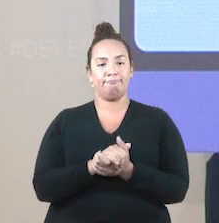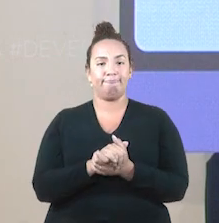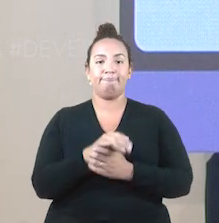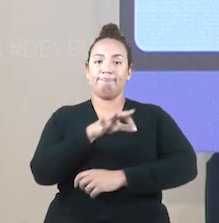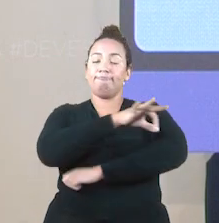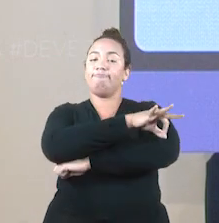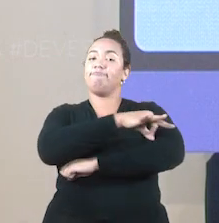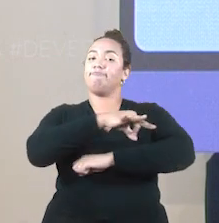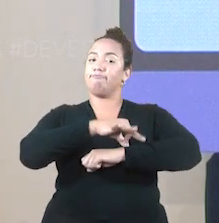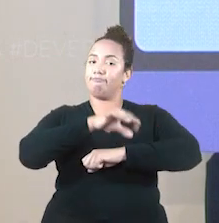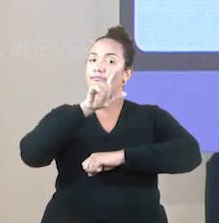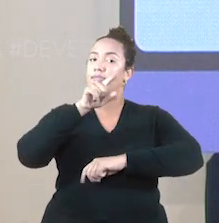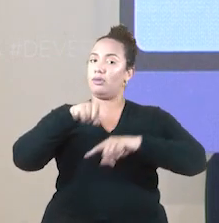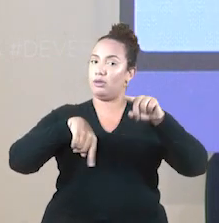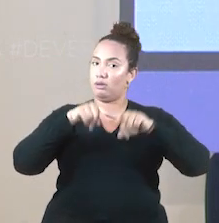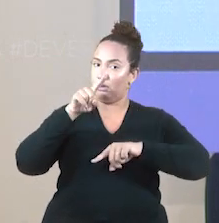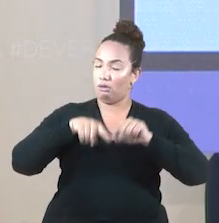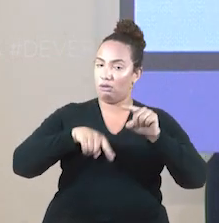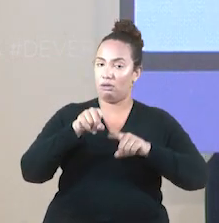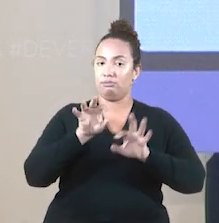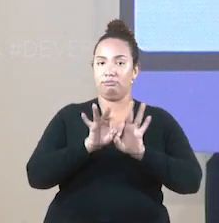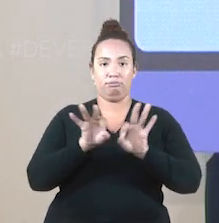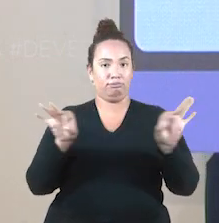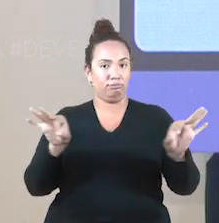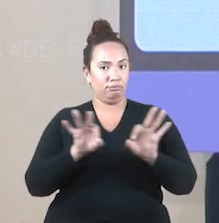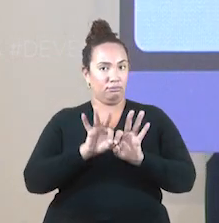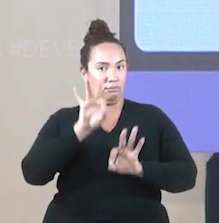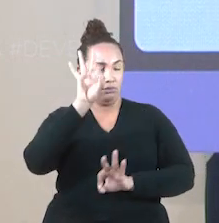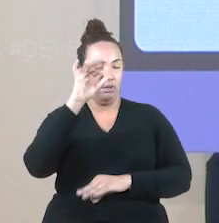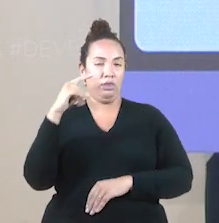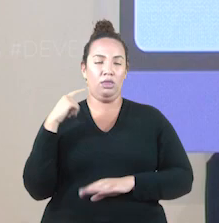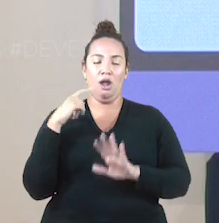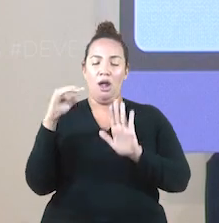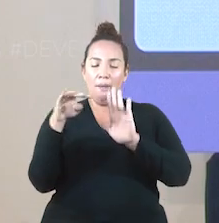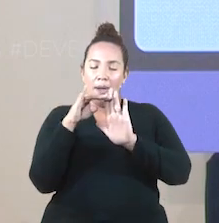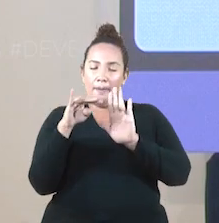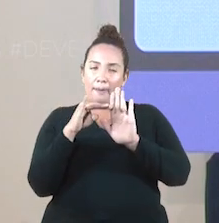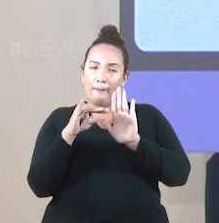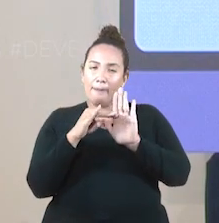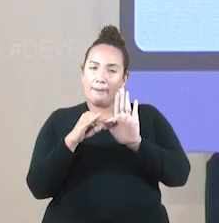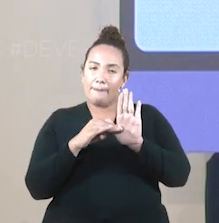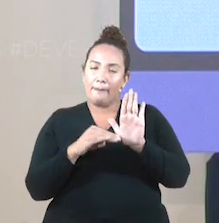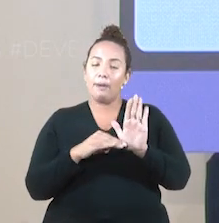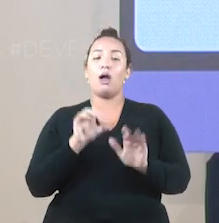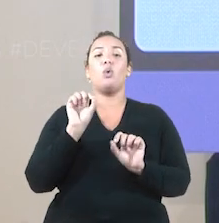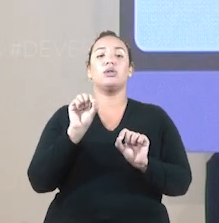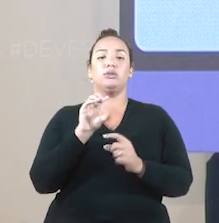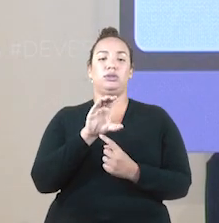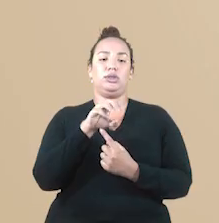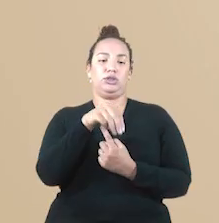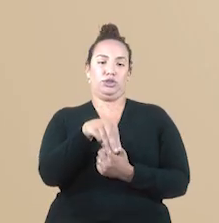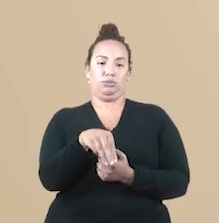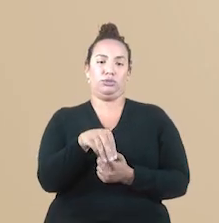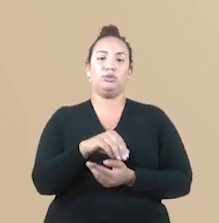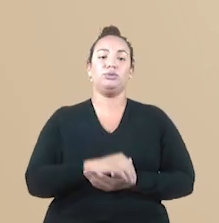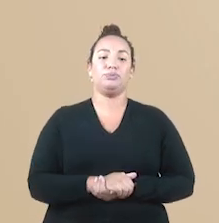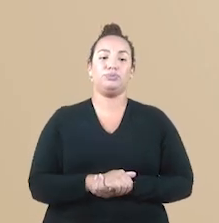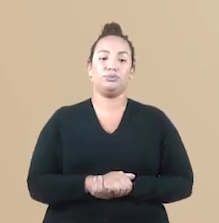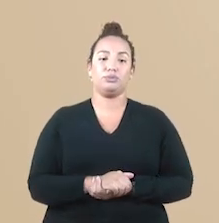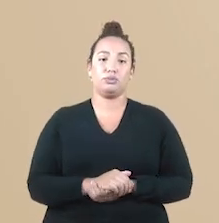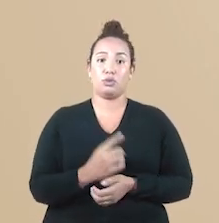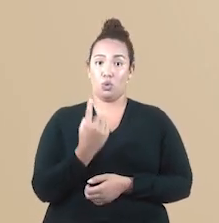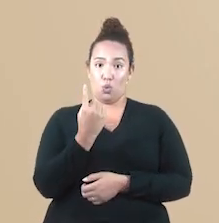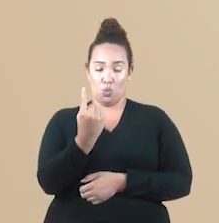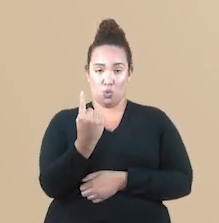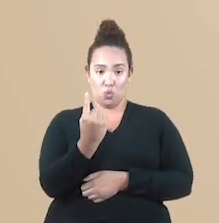régua, que é um bom instrumento para medir o controle, tem suas marcações de medida em centímetros. No